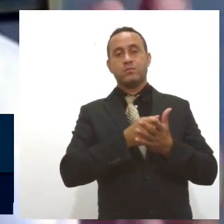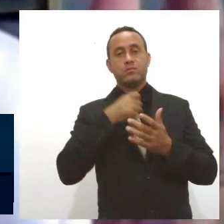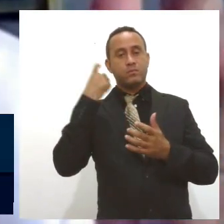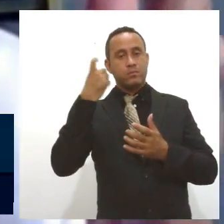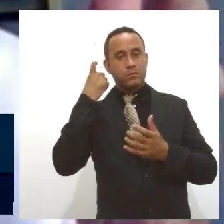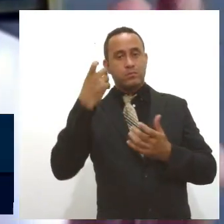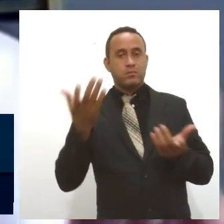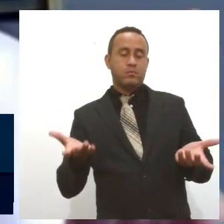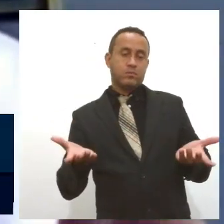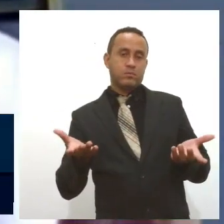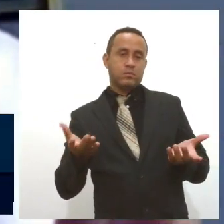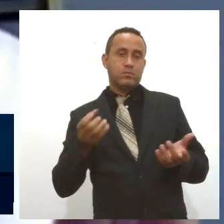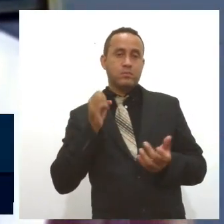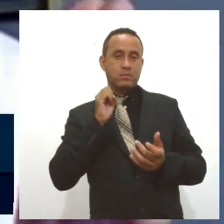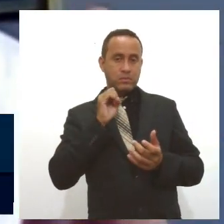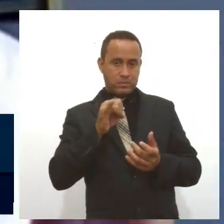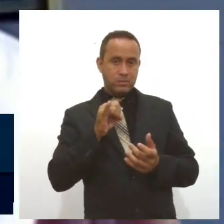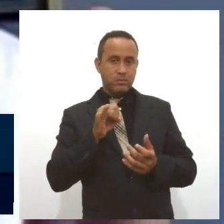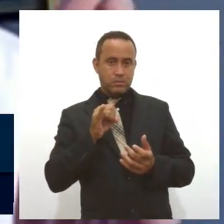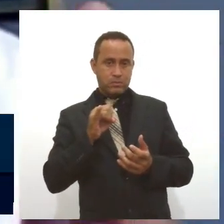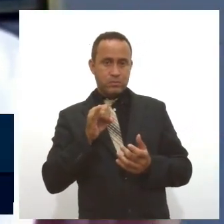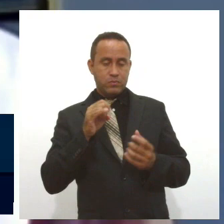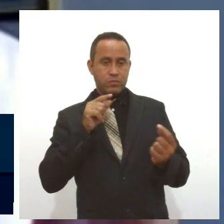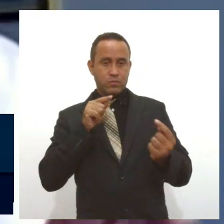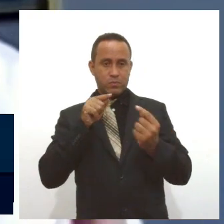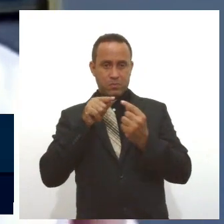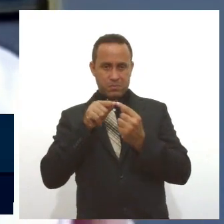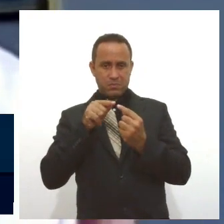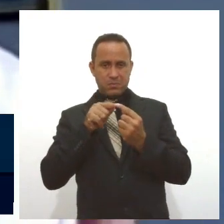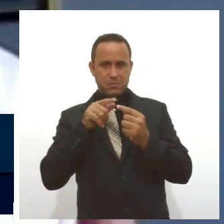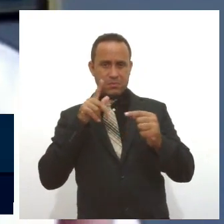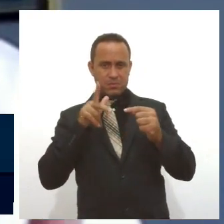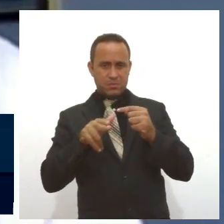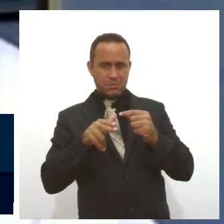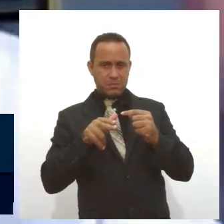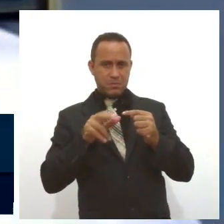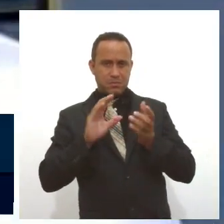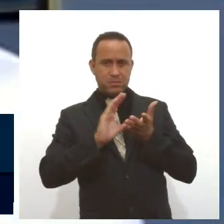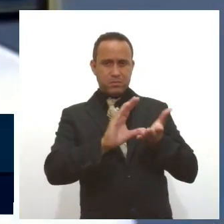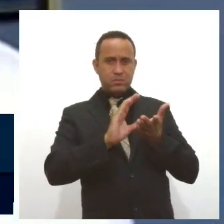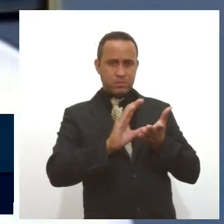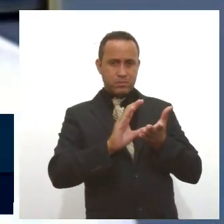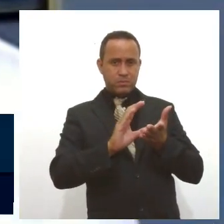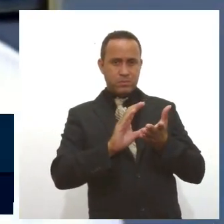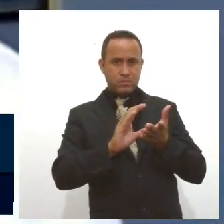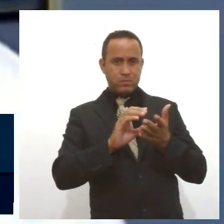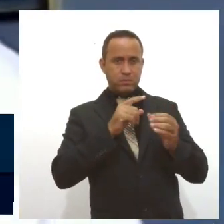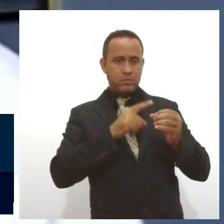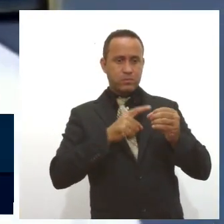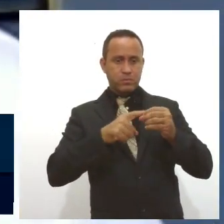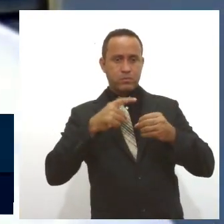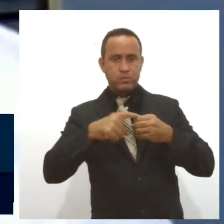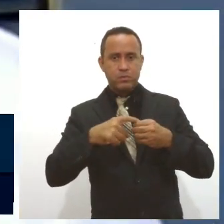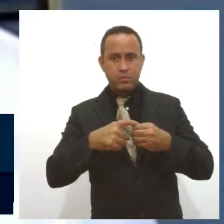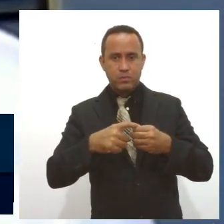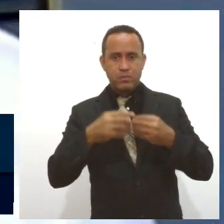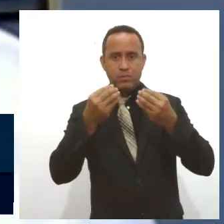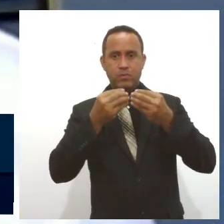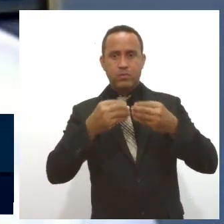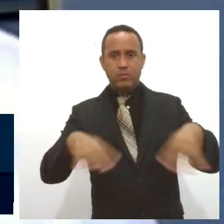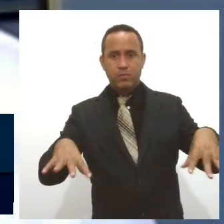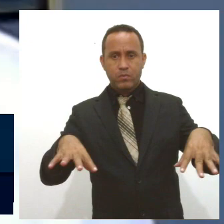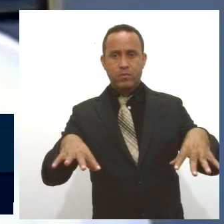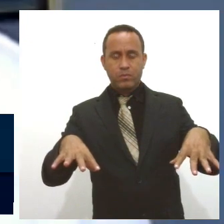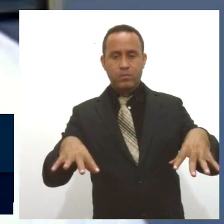preocupação. Veja, se isso for motivo para impedir a distribuição do recurso, inúmeros municípios deixariam de estar nesse